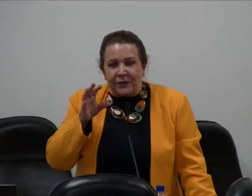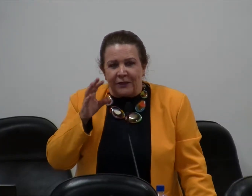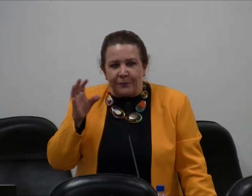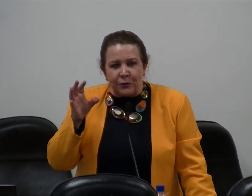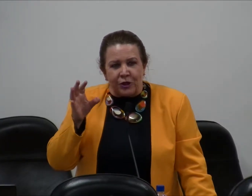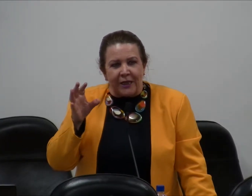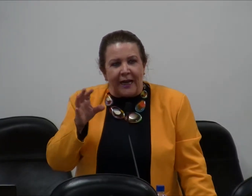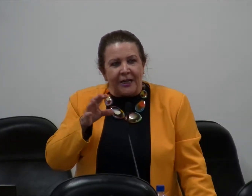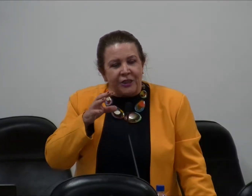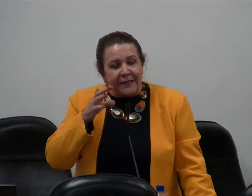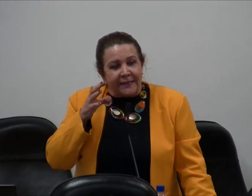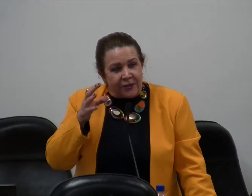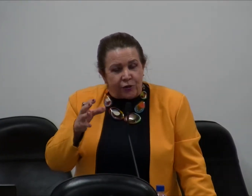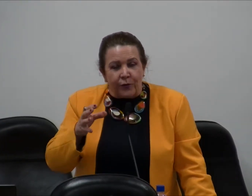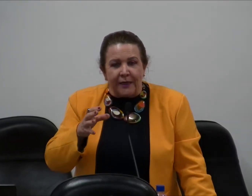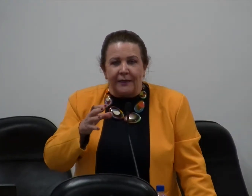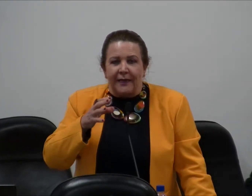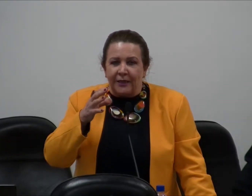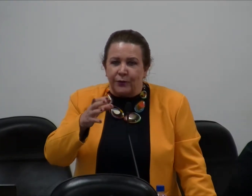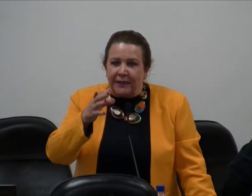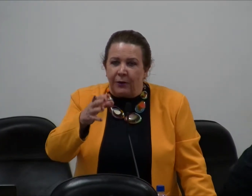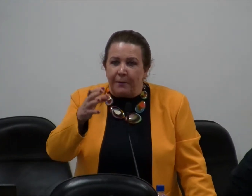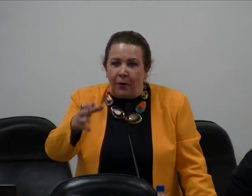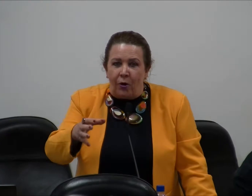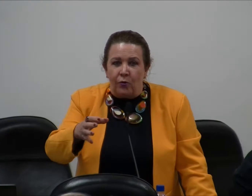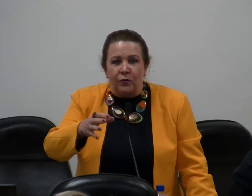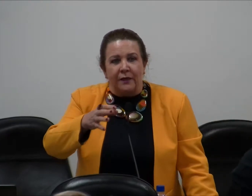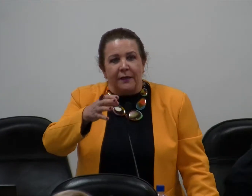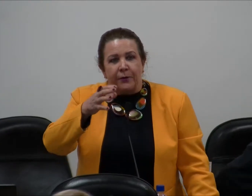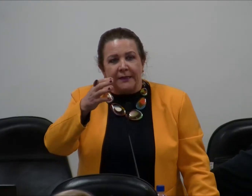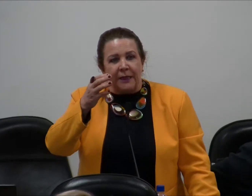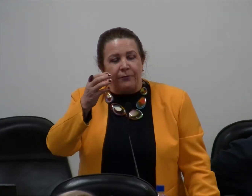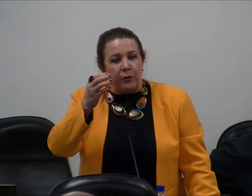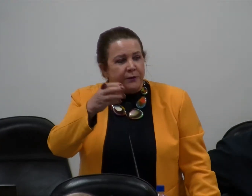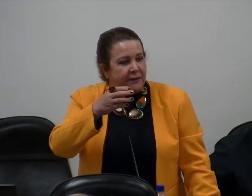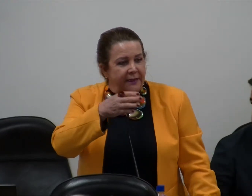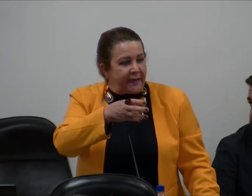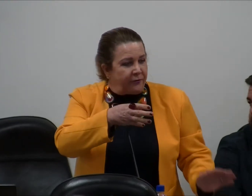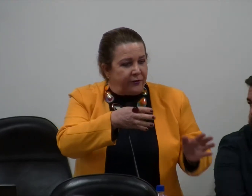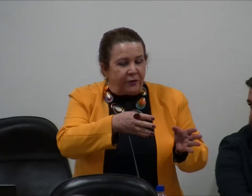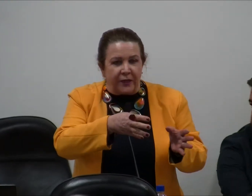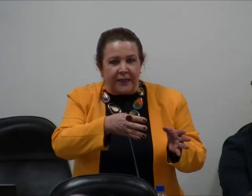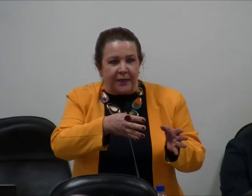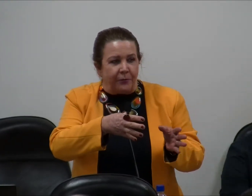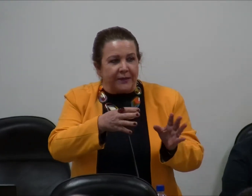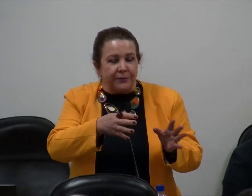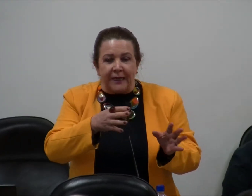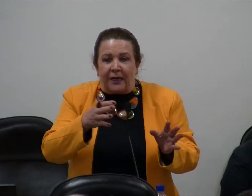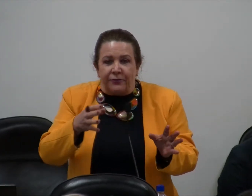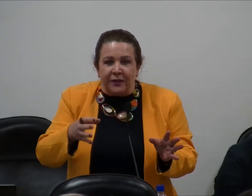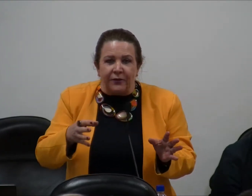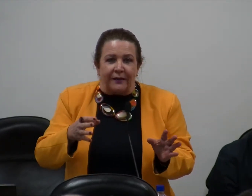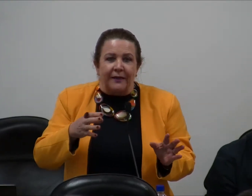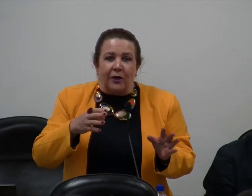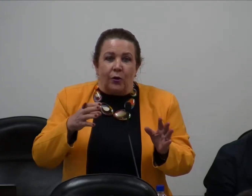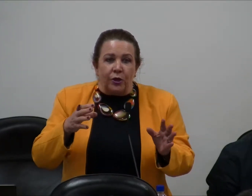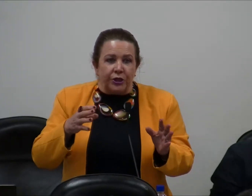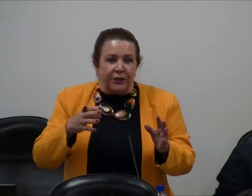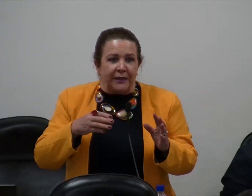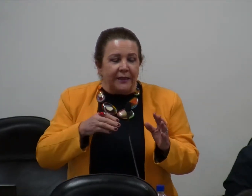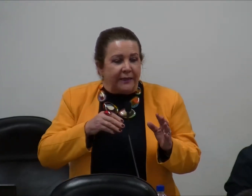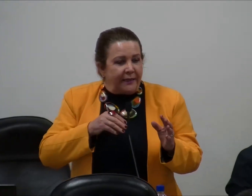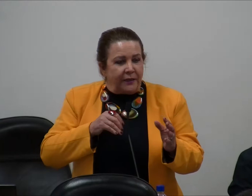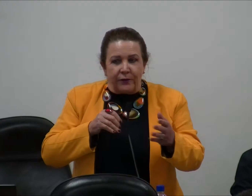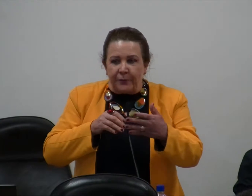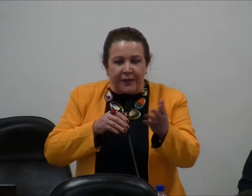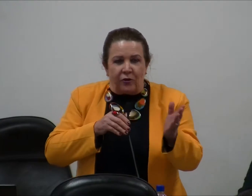Então, quando a pessoa chega lá, a gente tenta instruir, né? Isso aqui não é bom. Por exemplo, falou assim, cerca viva aqui. Por exemplo, cerca viva.